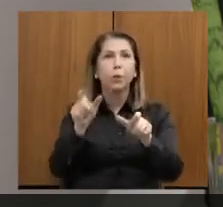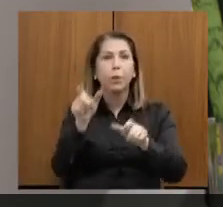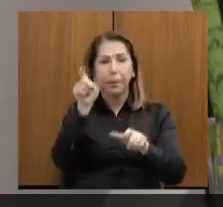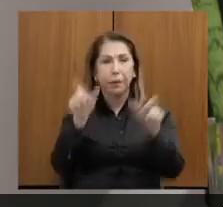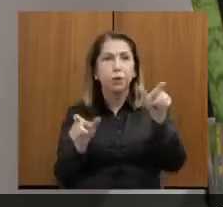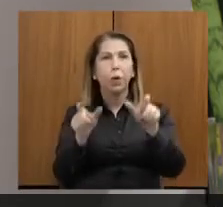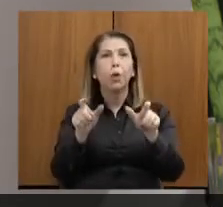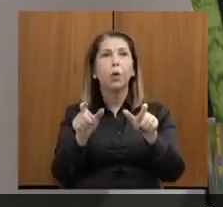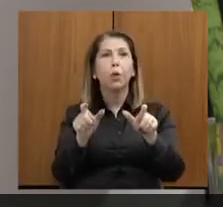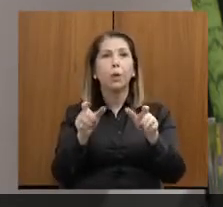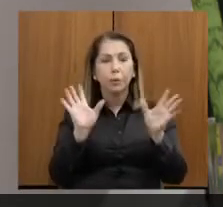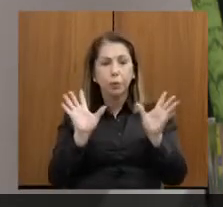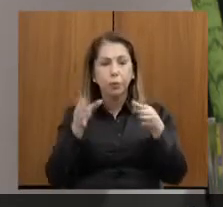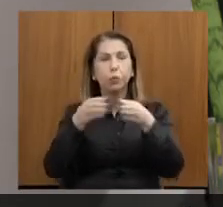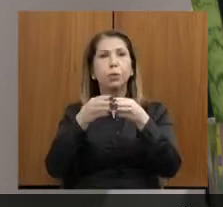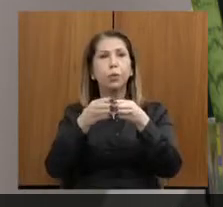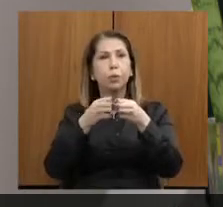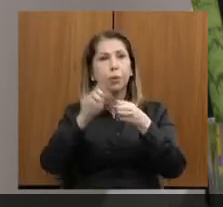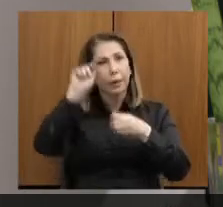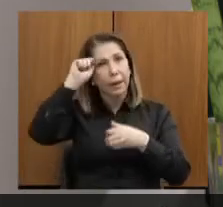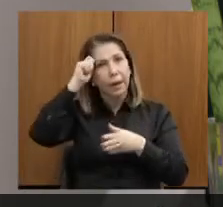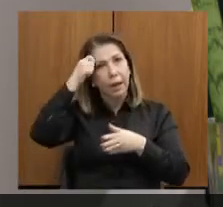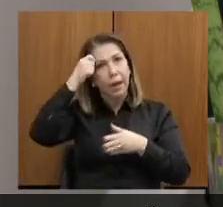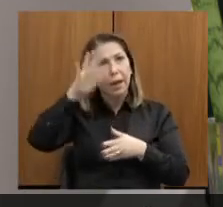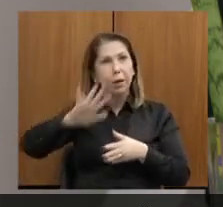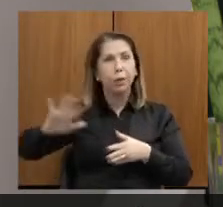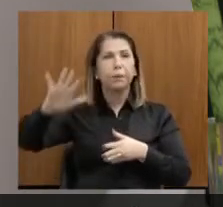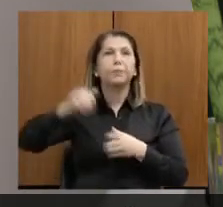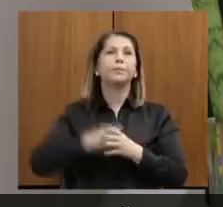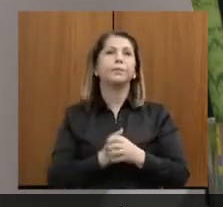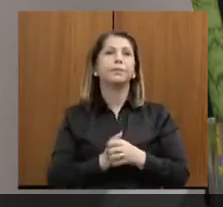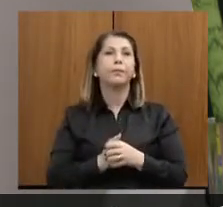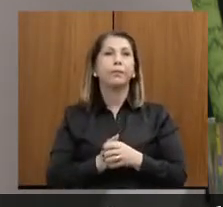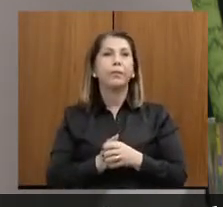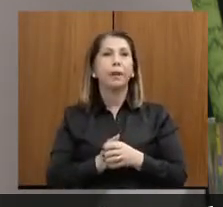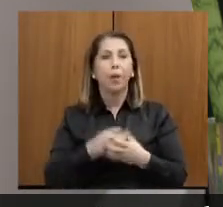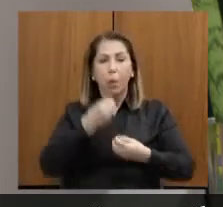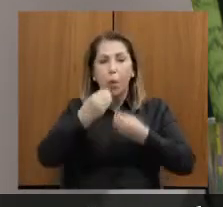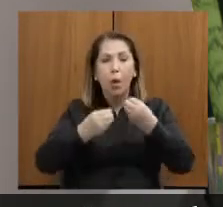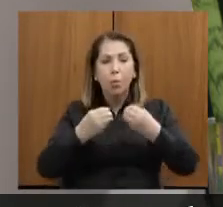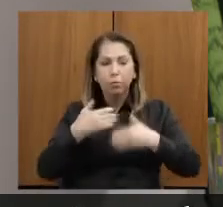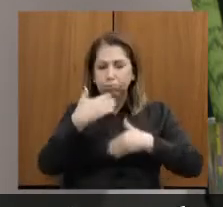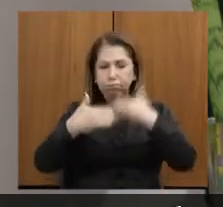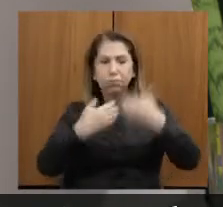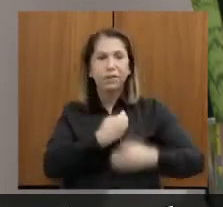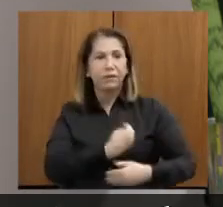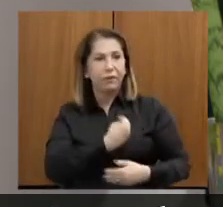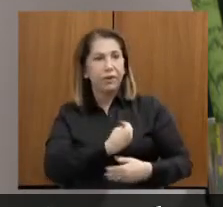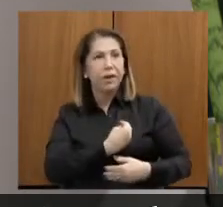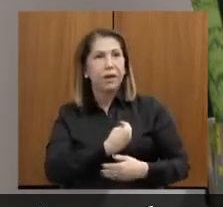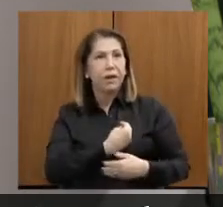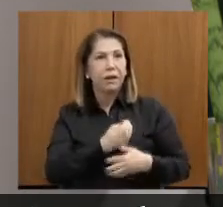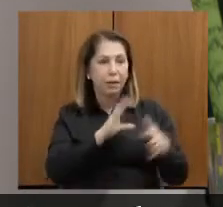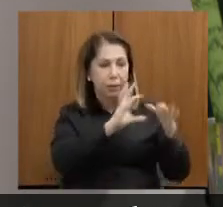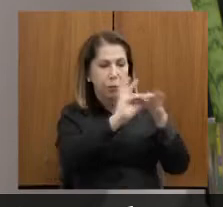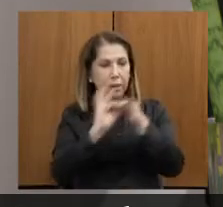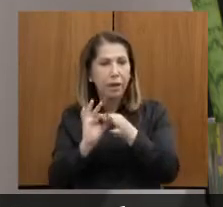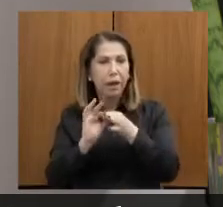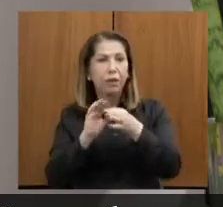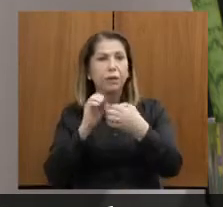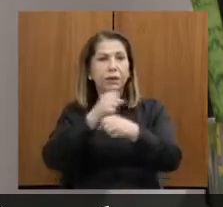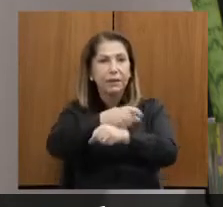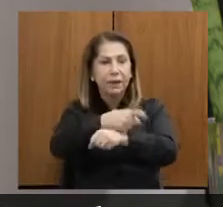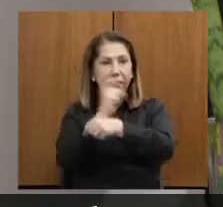indivíduos e coletividades negras construindo condições de vida em liberdade tanto em contextos de